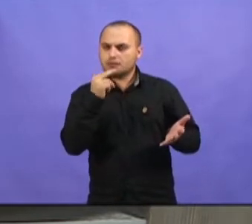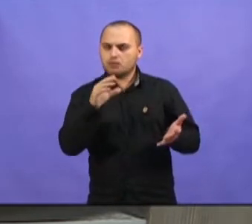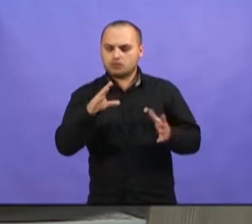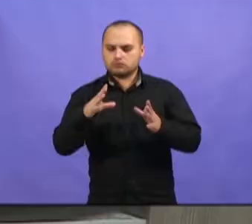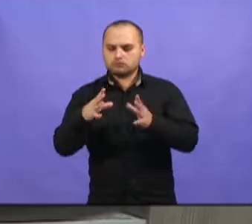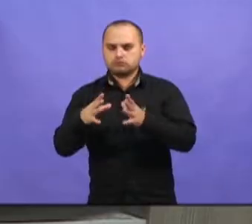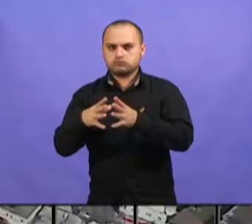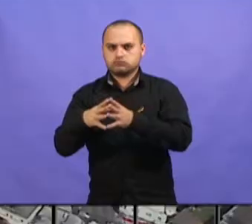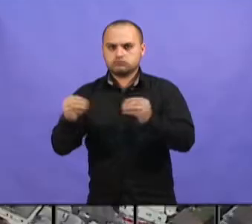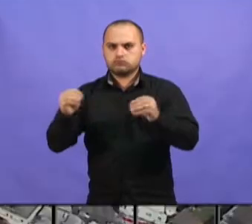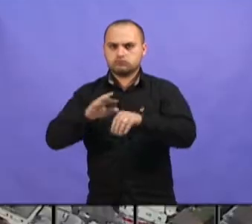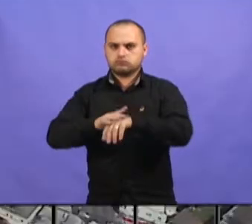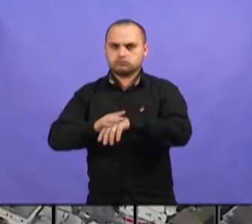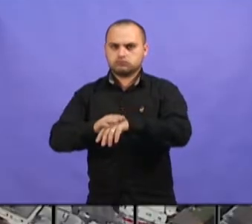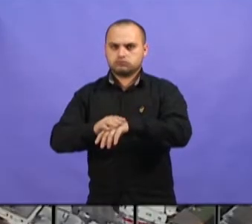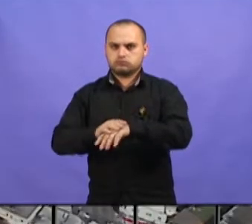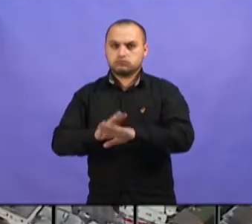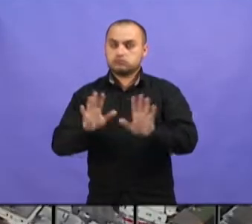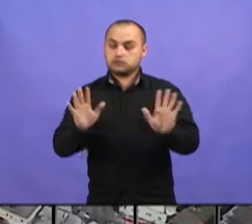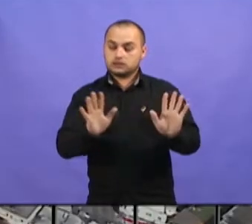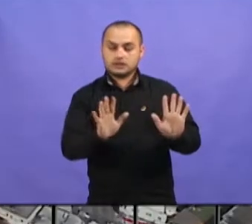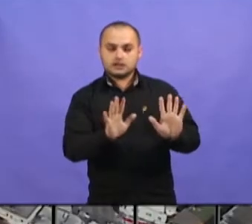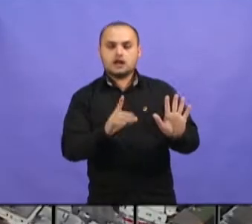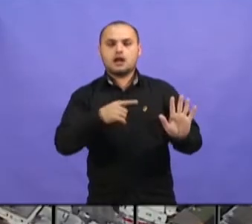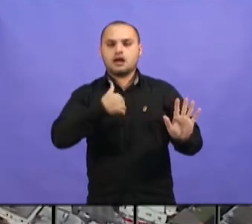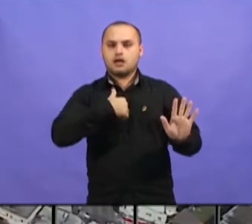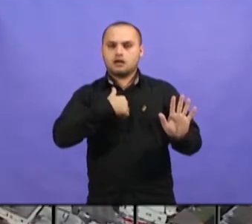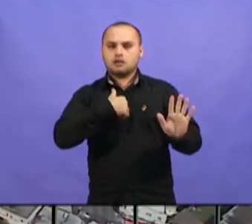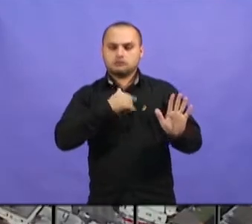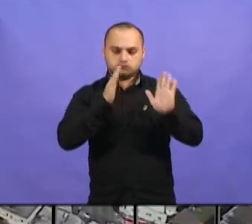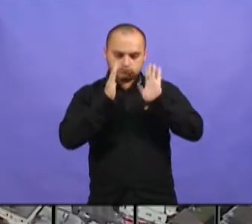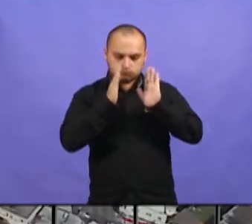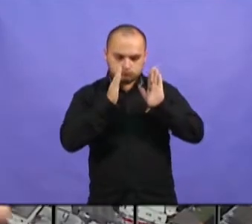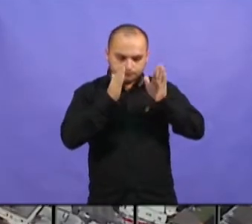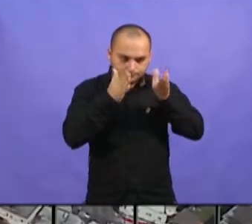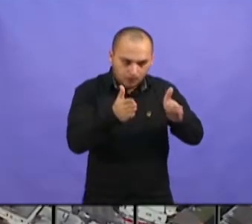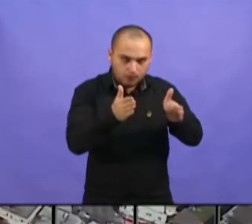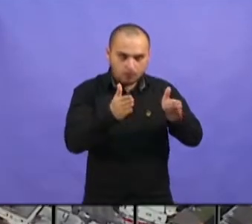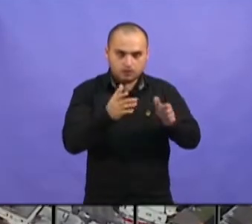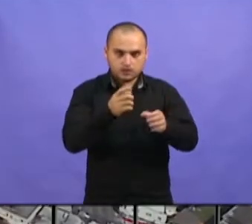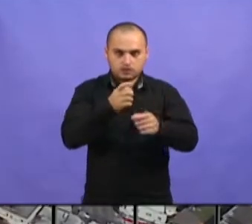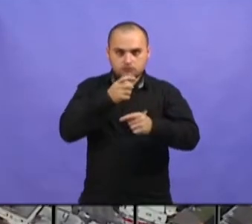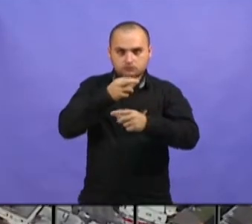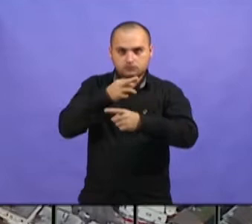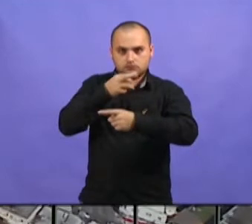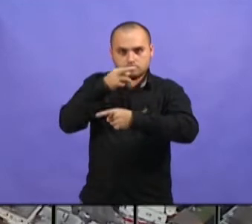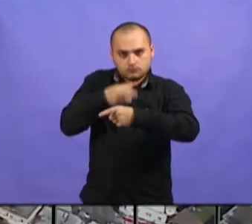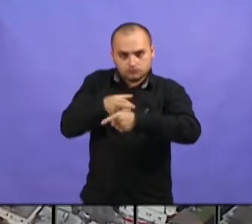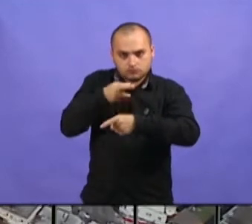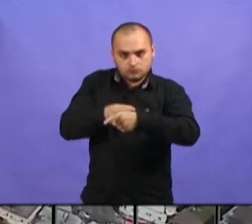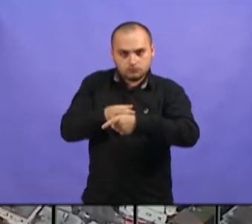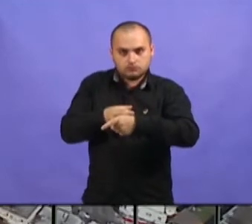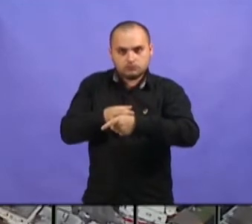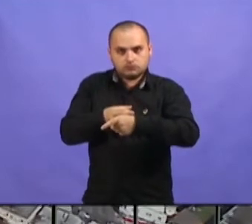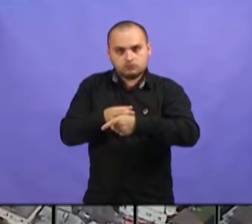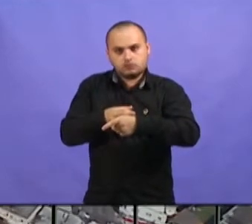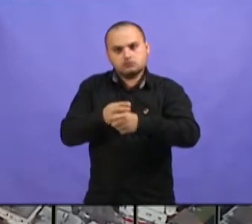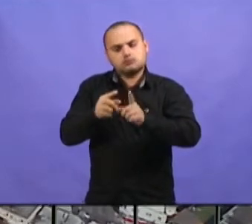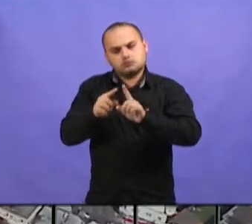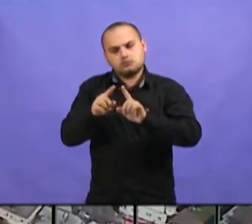particularmente, não trato o câncer de próstata, né? Então, te diria que com certeza deve ter o